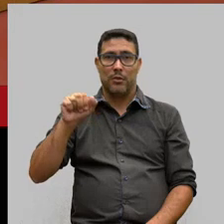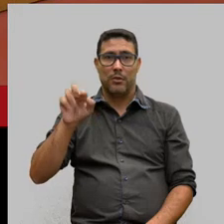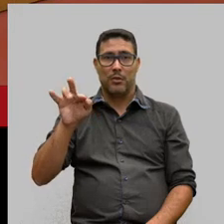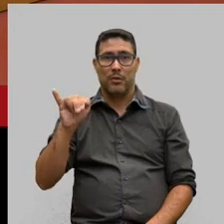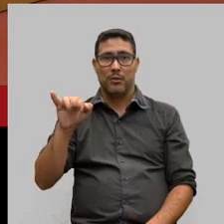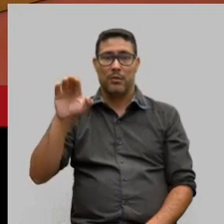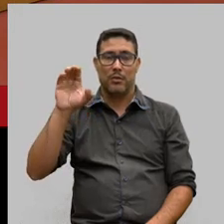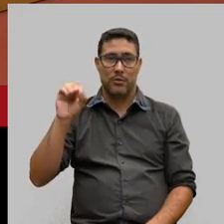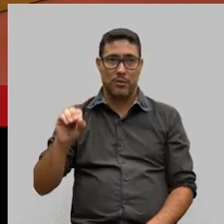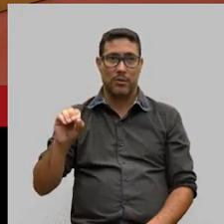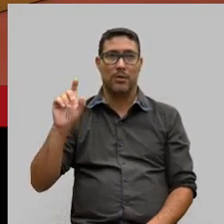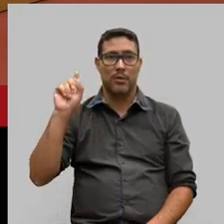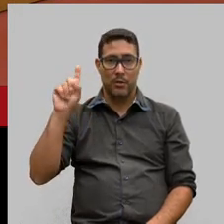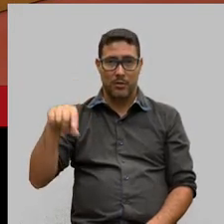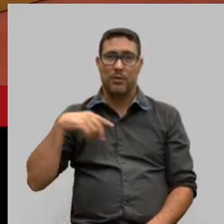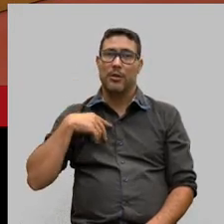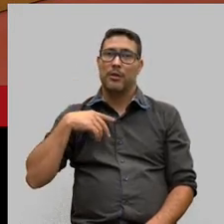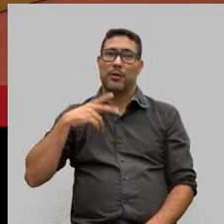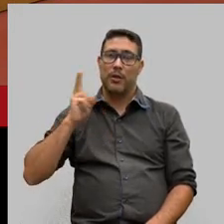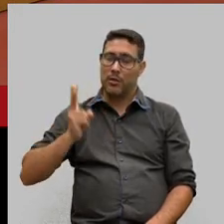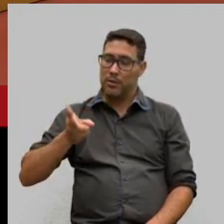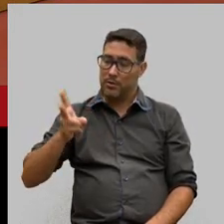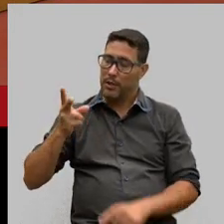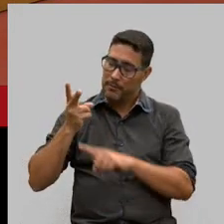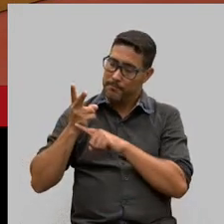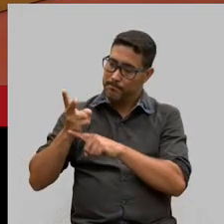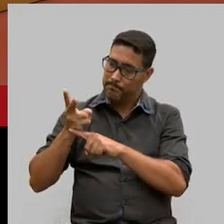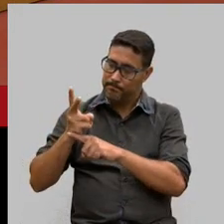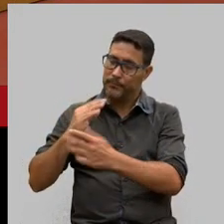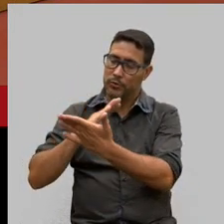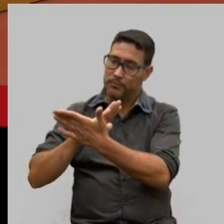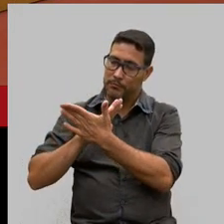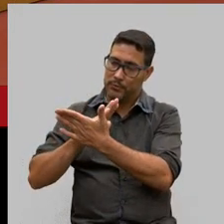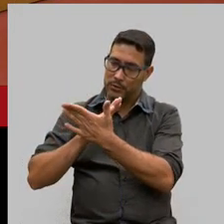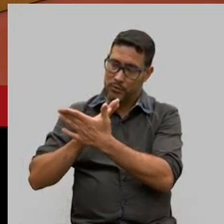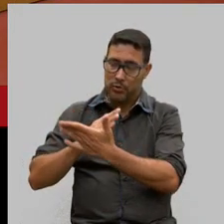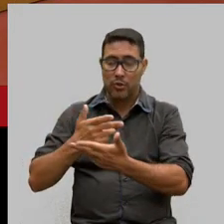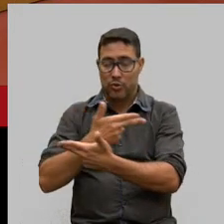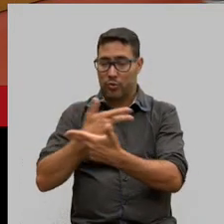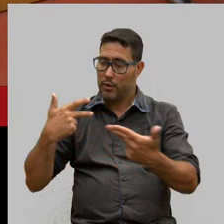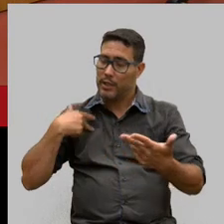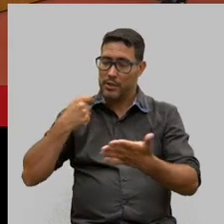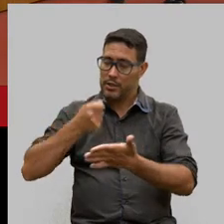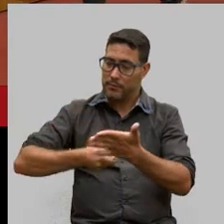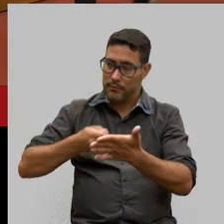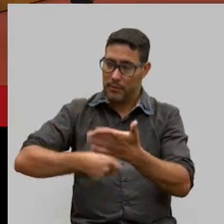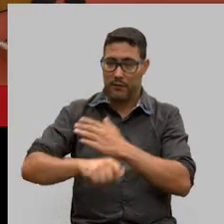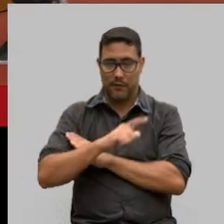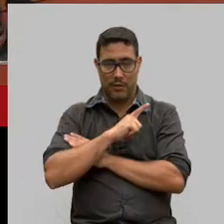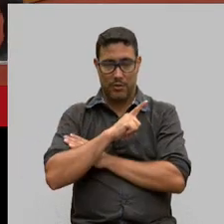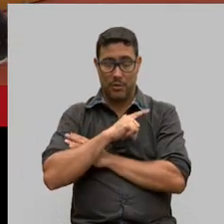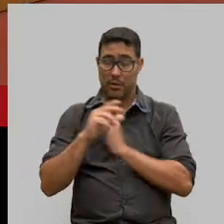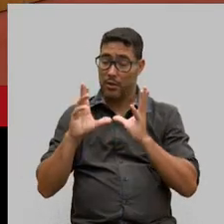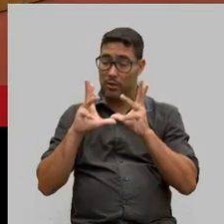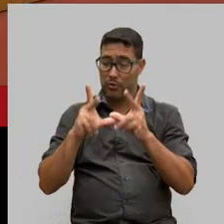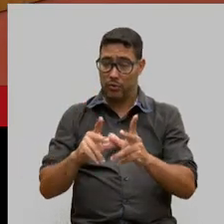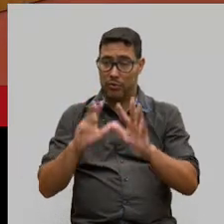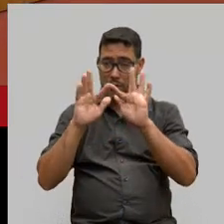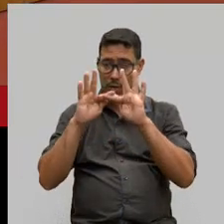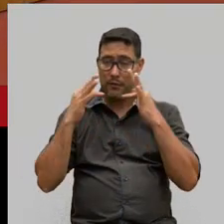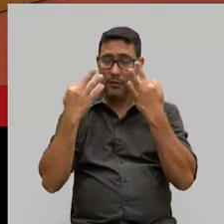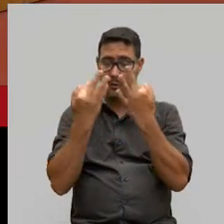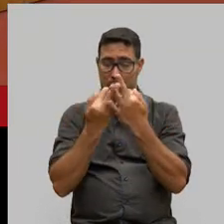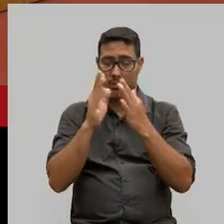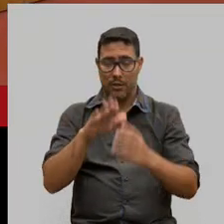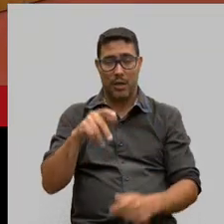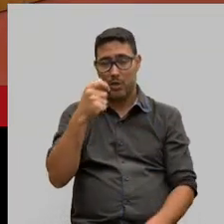onde encontro inspiração de luta para a causa que defendemos e todas e toda a família e associações